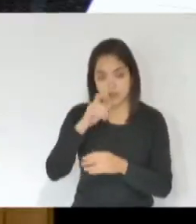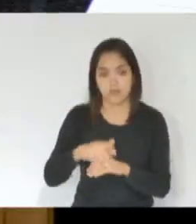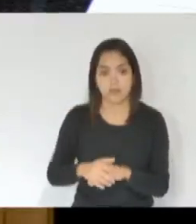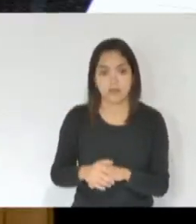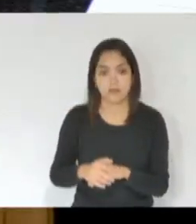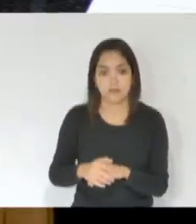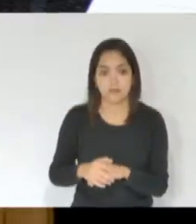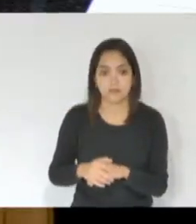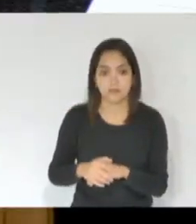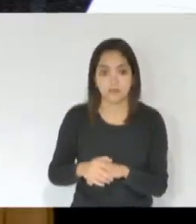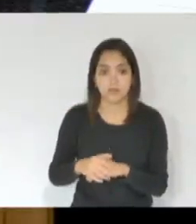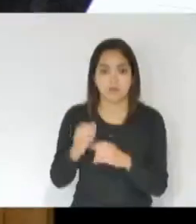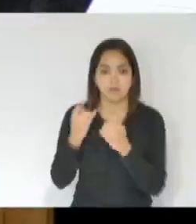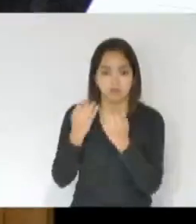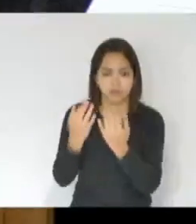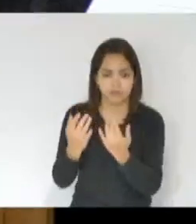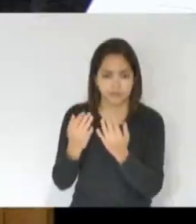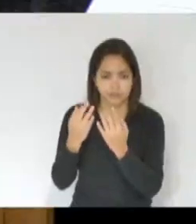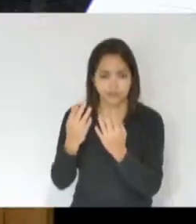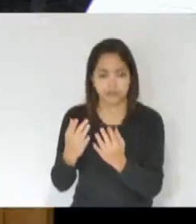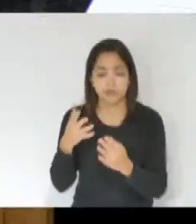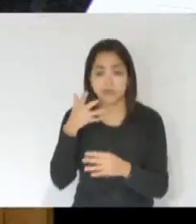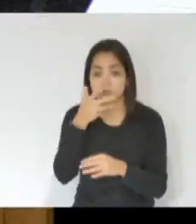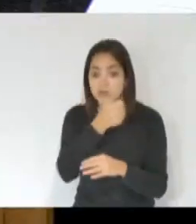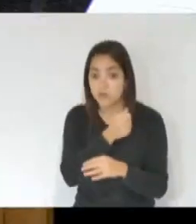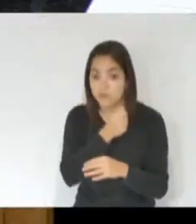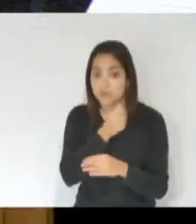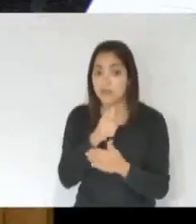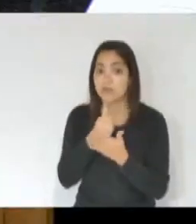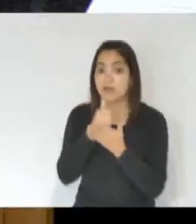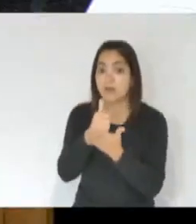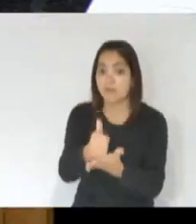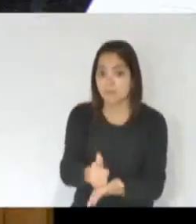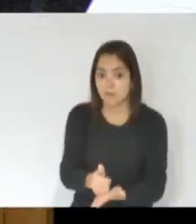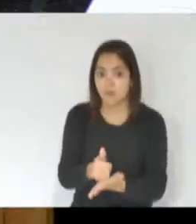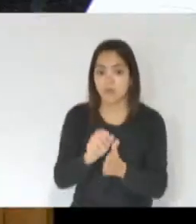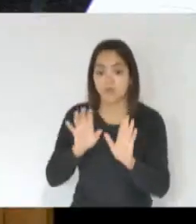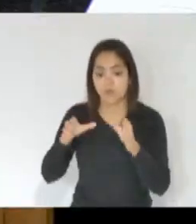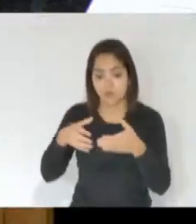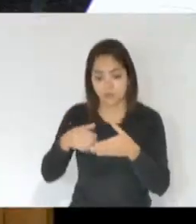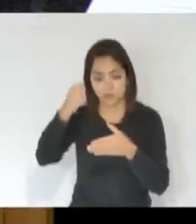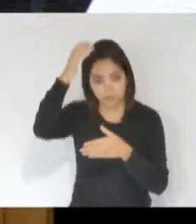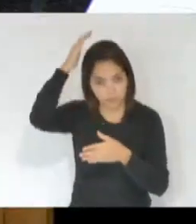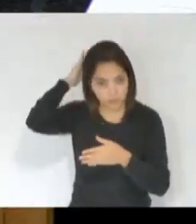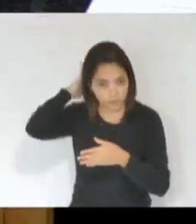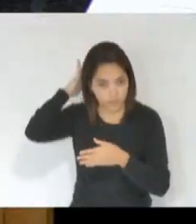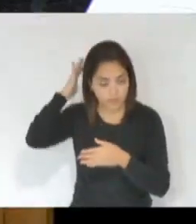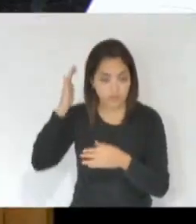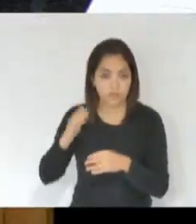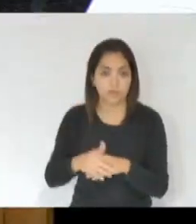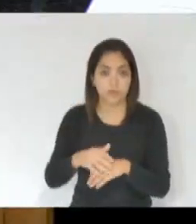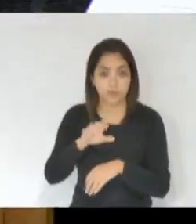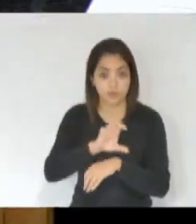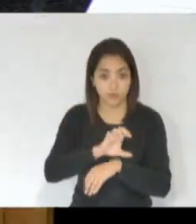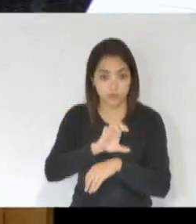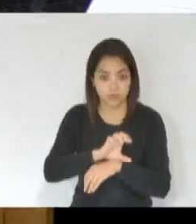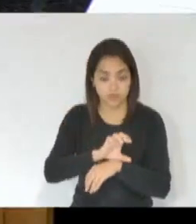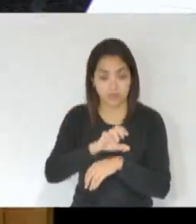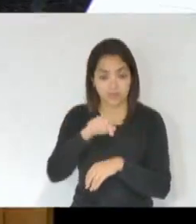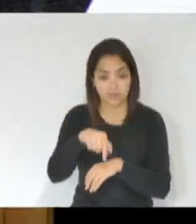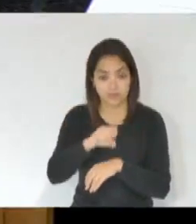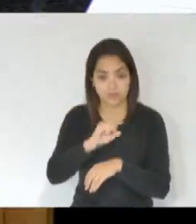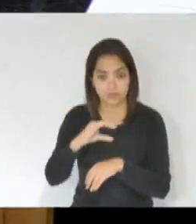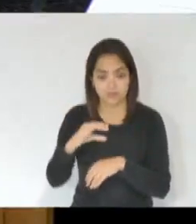combate de incêndio e busca e salvamento em apoio ao Corpo de Bombeiros Militar do Estado de Santa